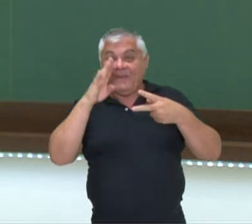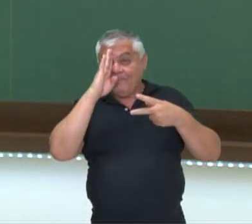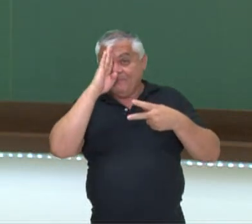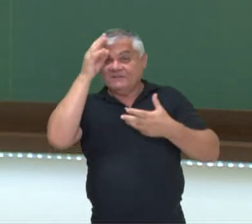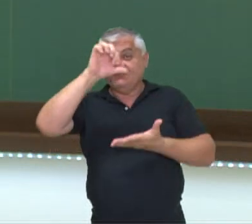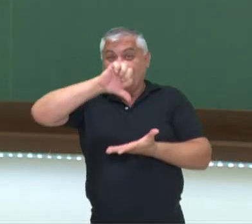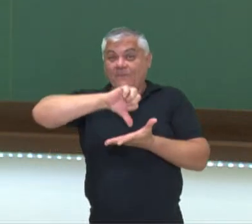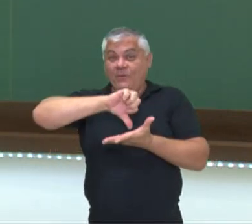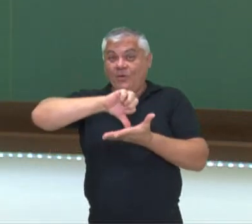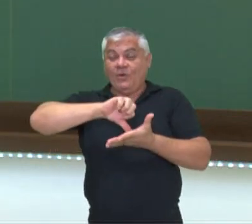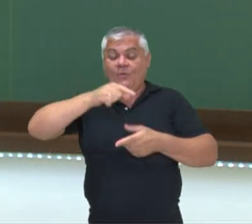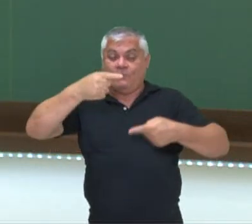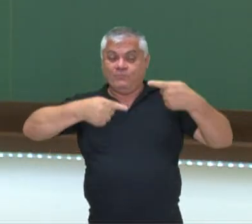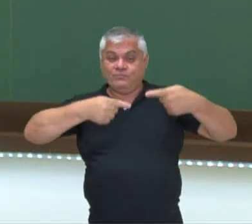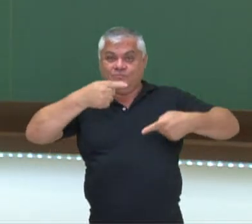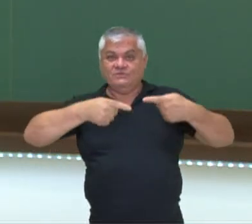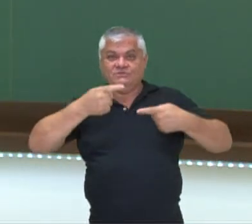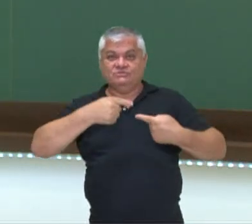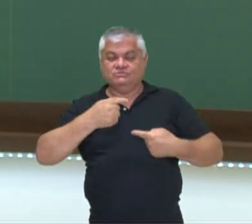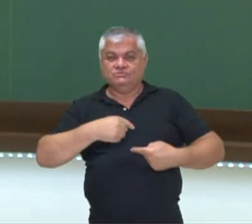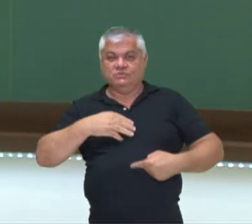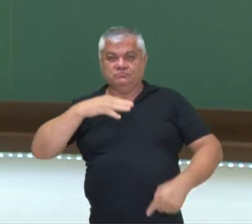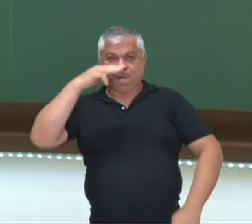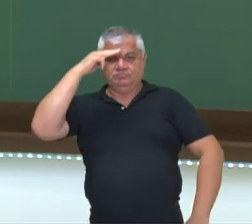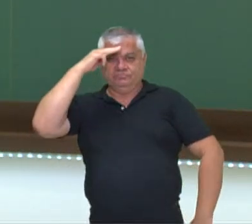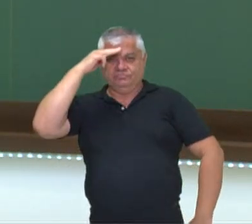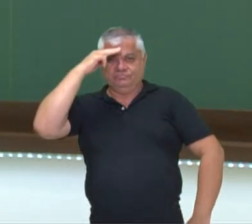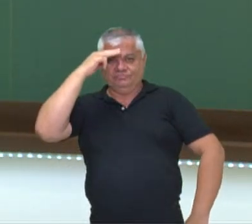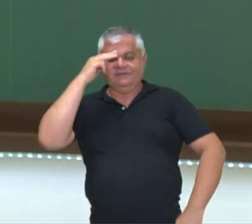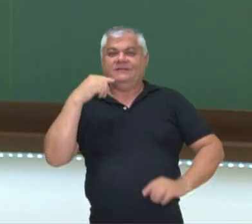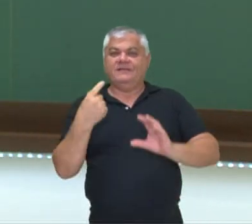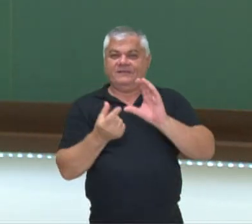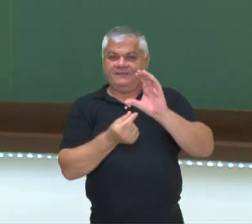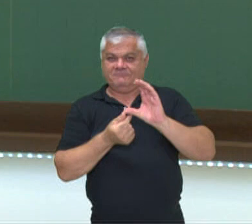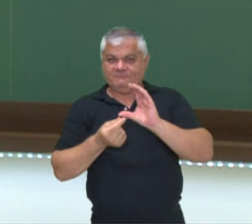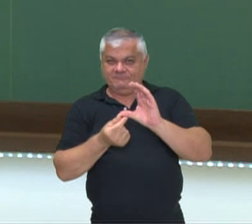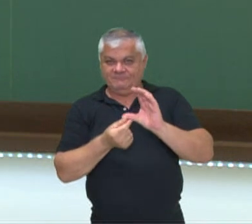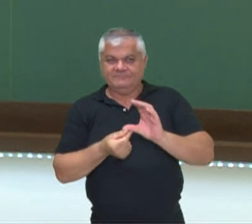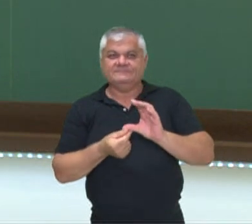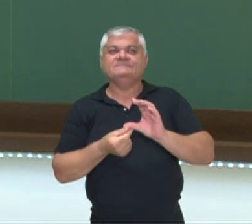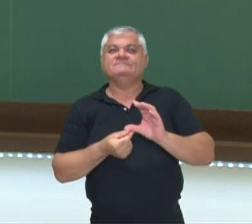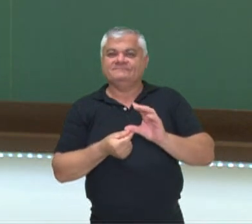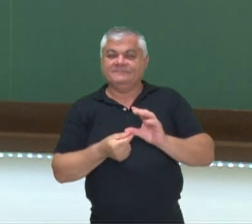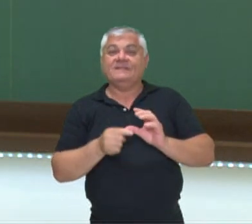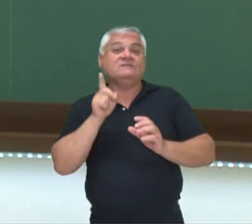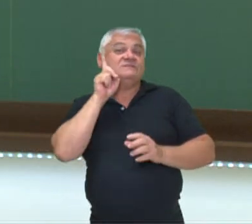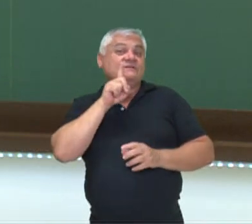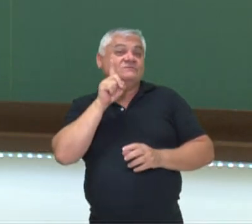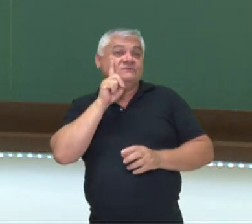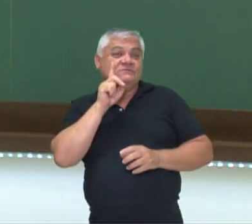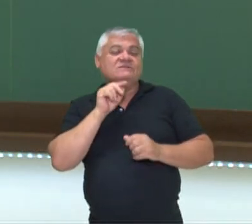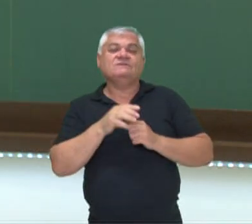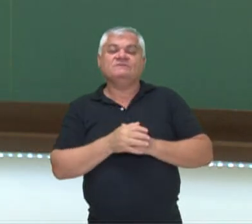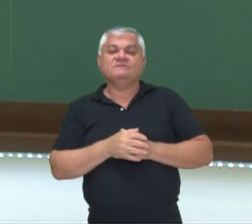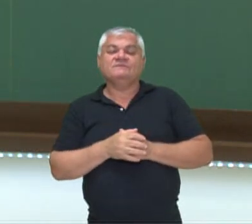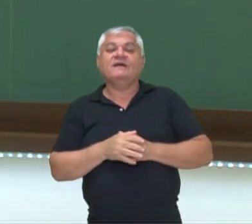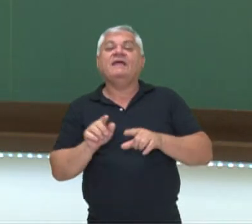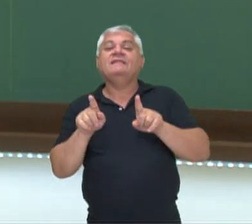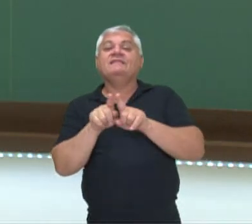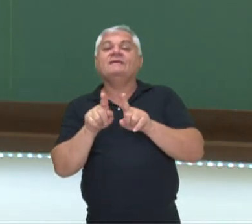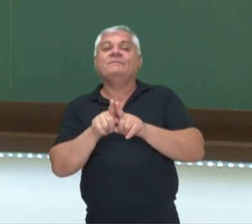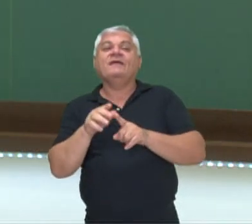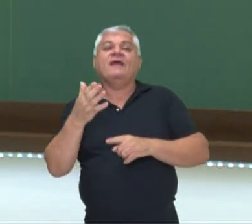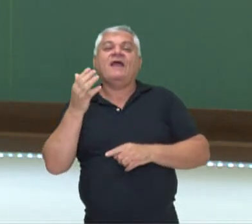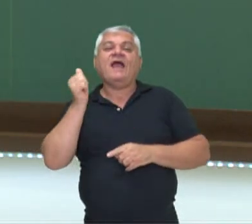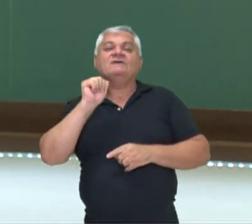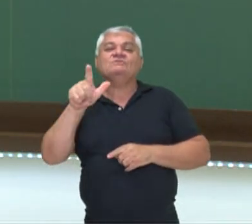polo político-militar, econômico, capitalista, que é aqui nos Estados Unidos, e logicamente em